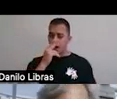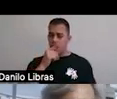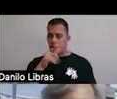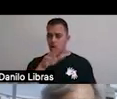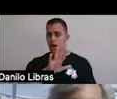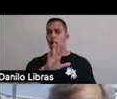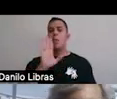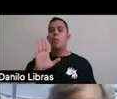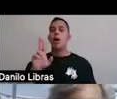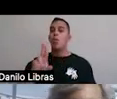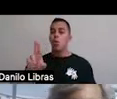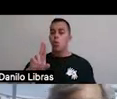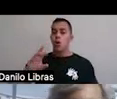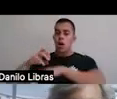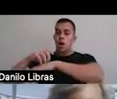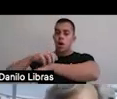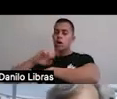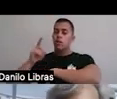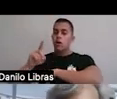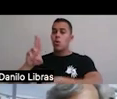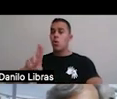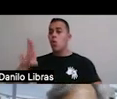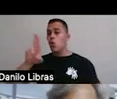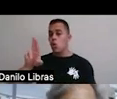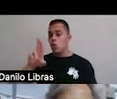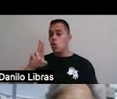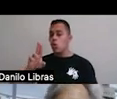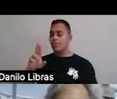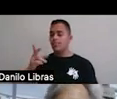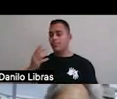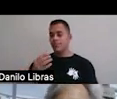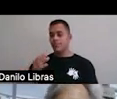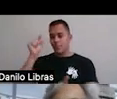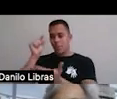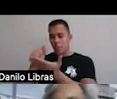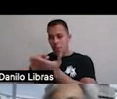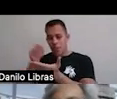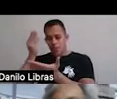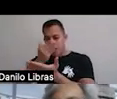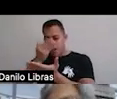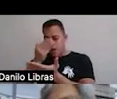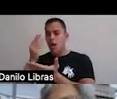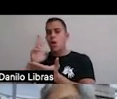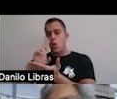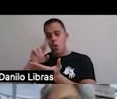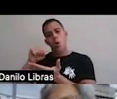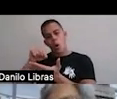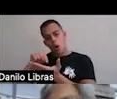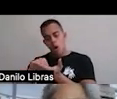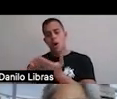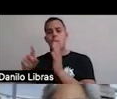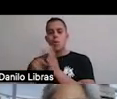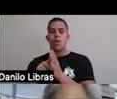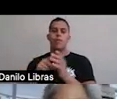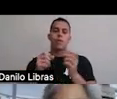que utiliza micro-organismos para fazer essas proteínas. Também vocês já devem ter escutado falar dos